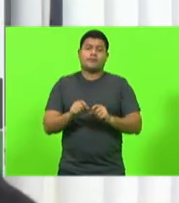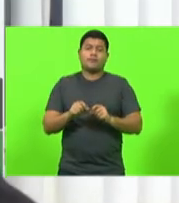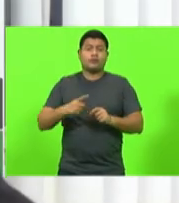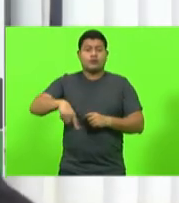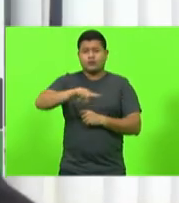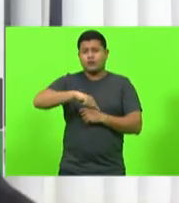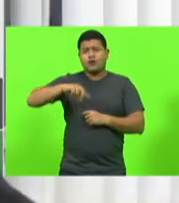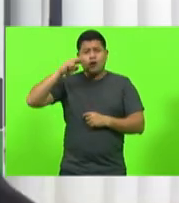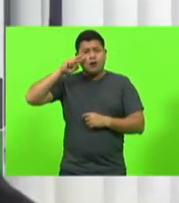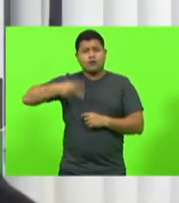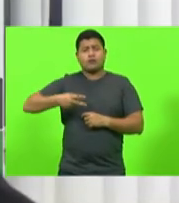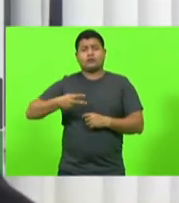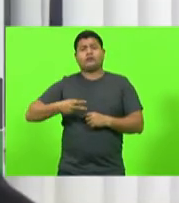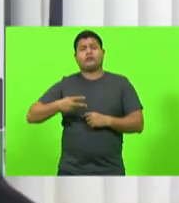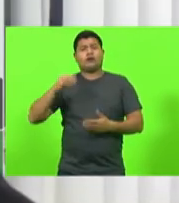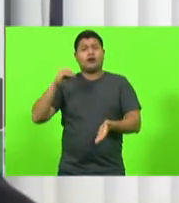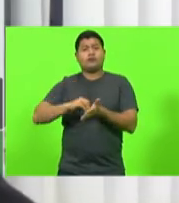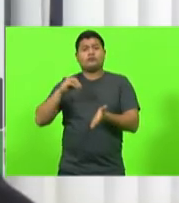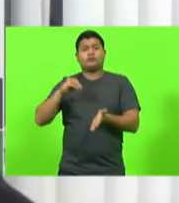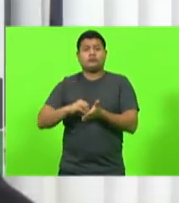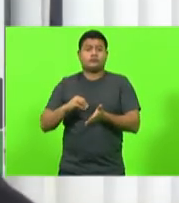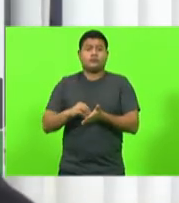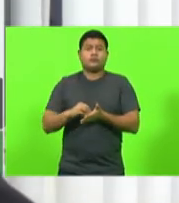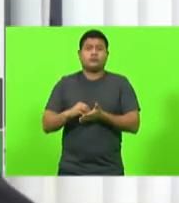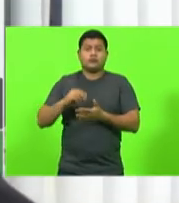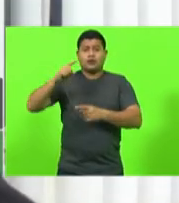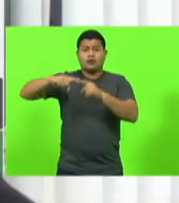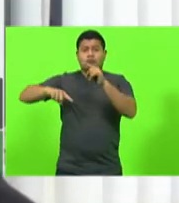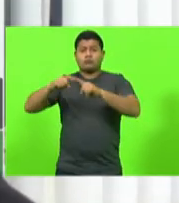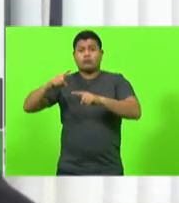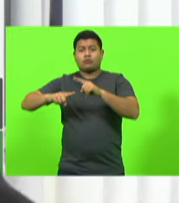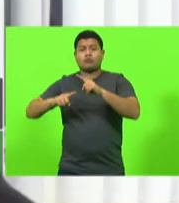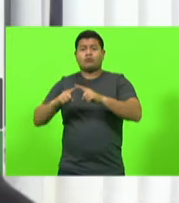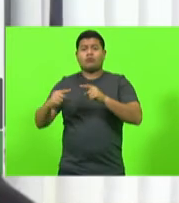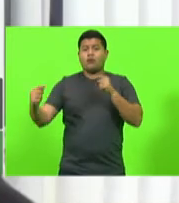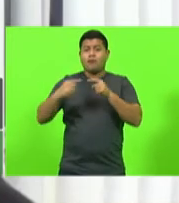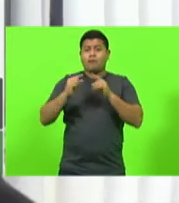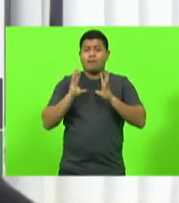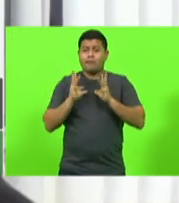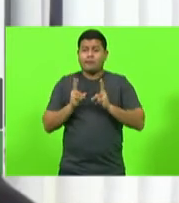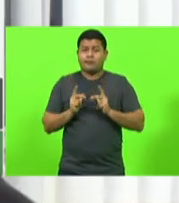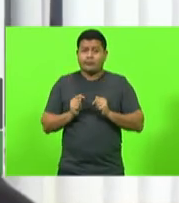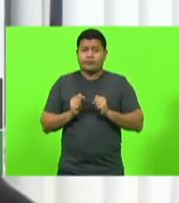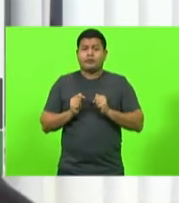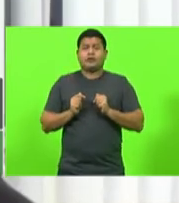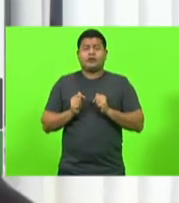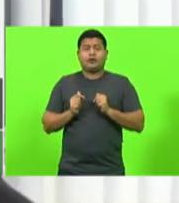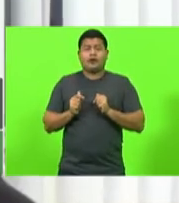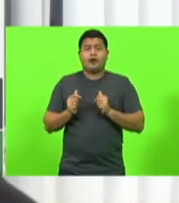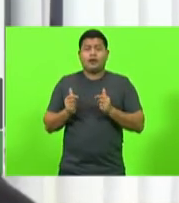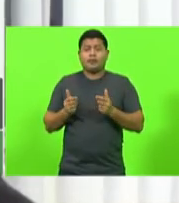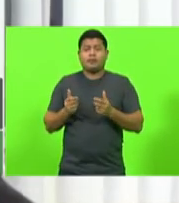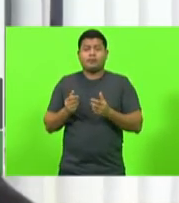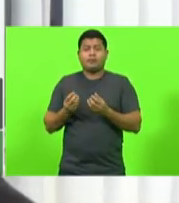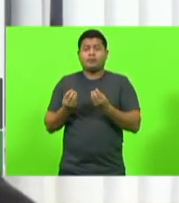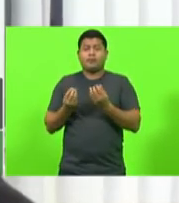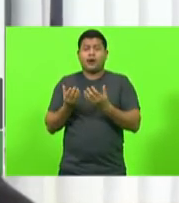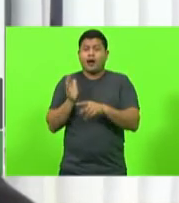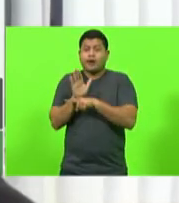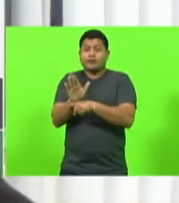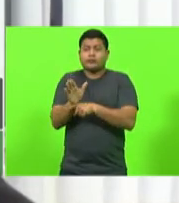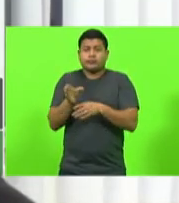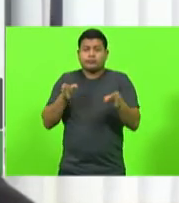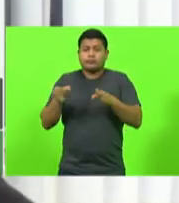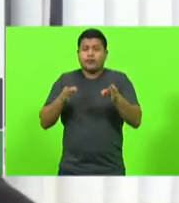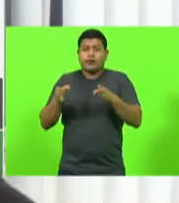Reconhecemos que a falta dos produtos de higiene para lidar com o período menstrual traz